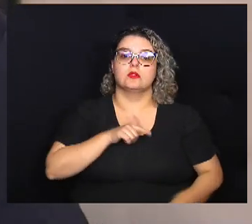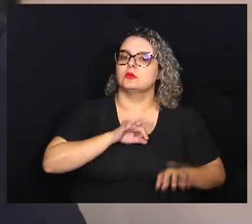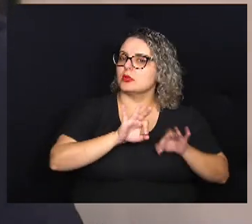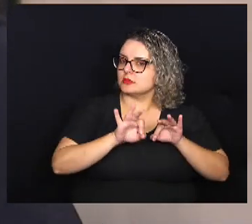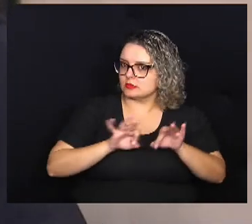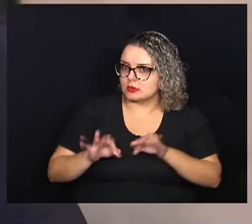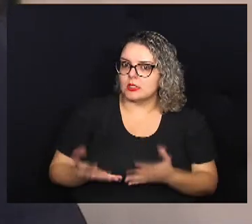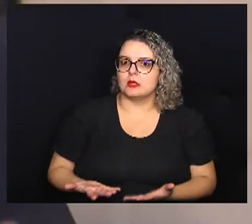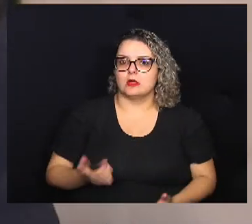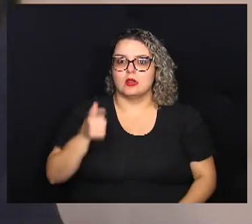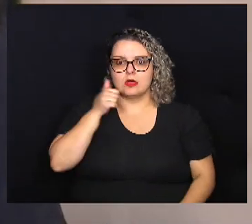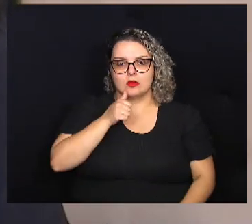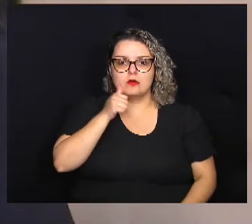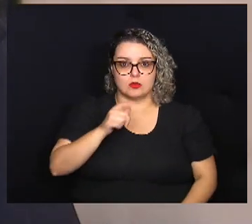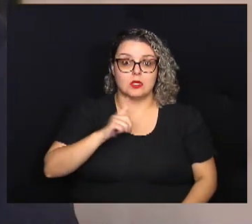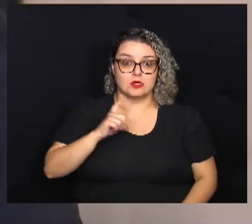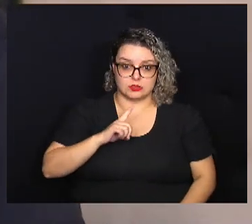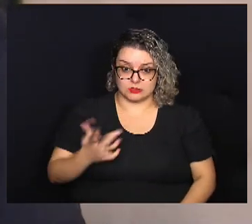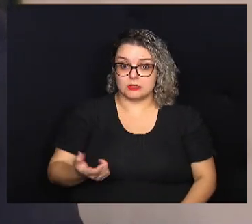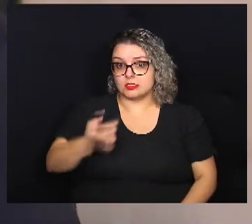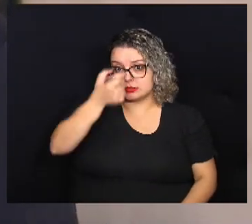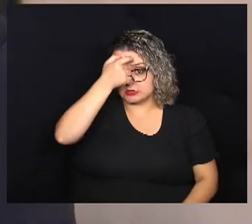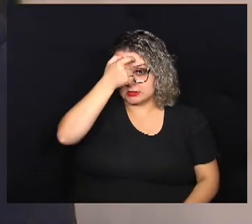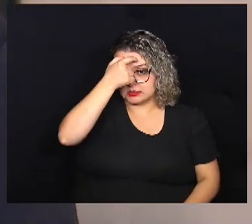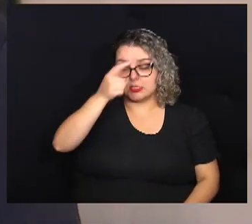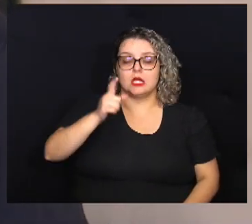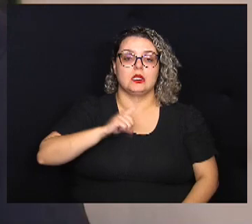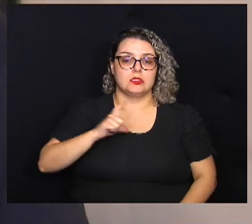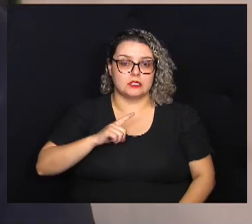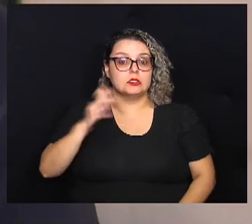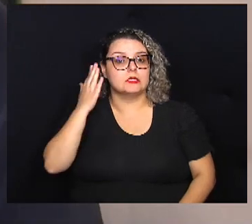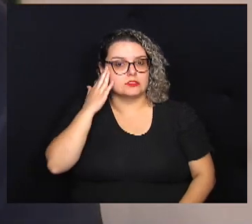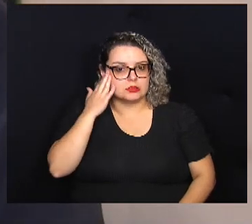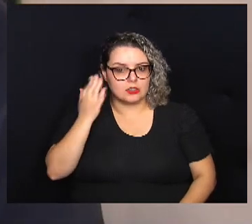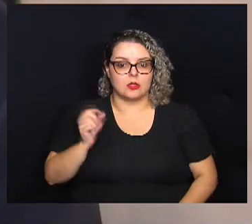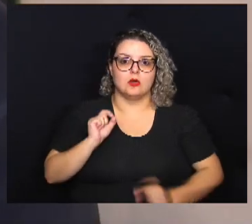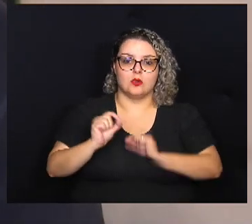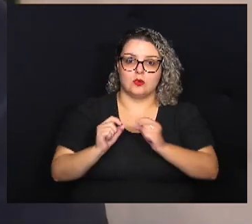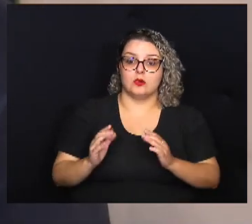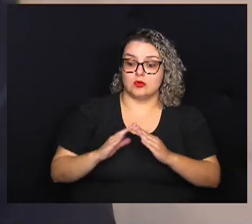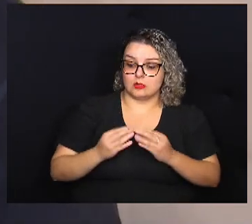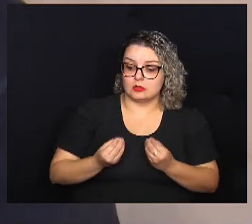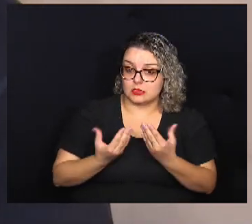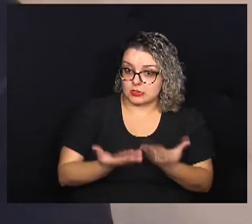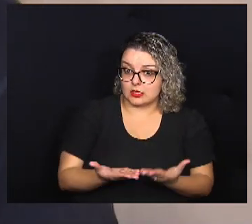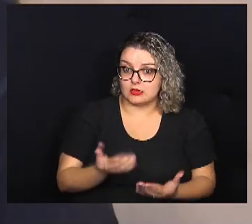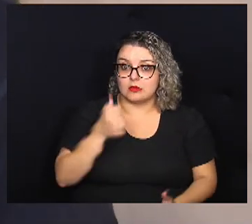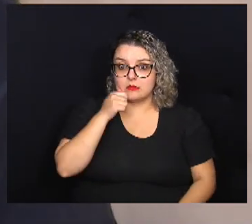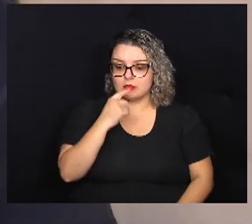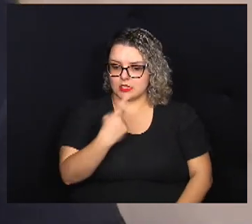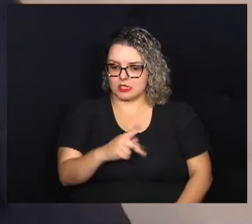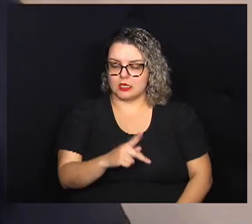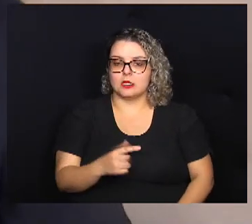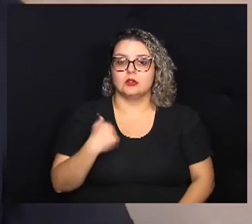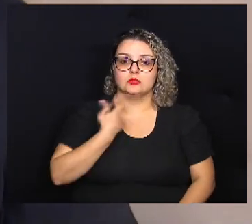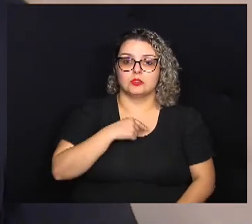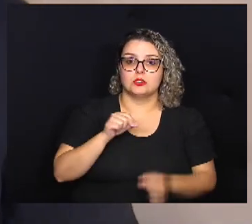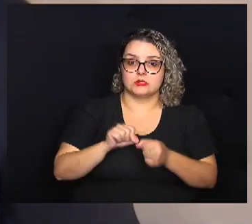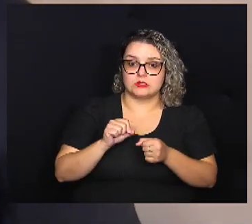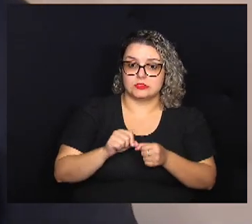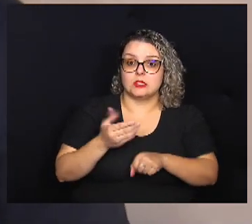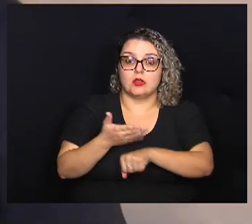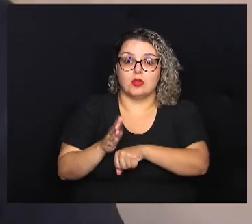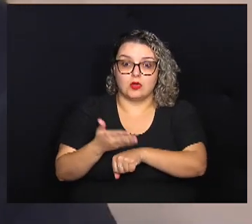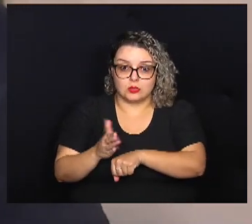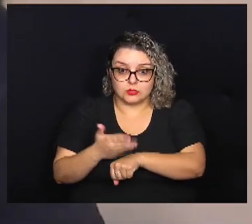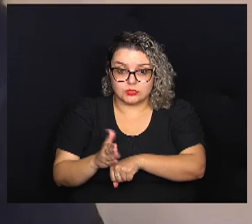preparado. A mulher ela tem ciência, ela tem consciência do que a casa pode proporcionar para ela. Nós fizemos um